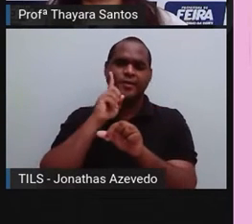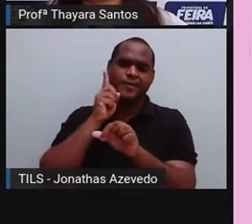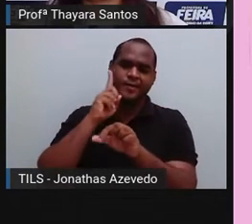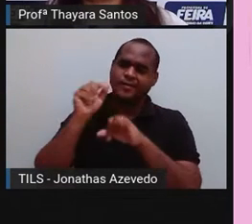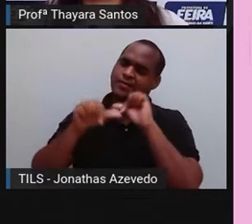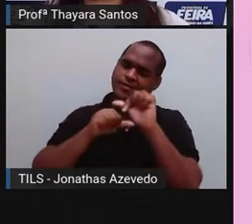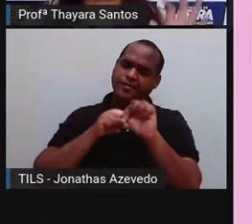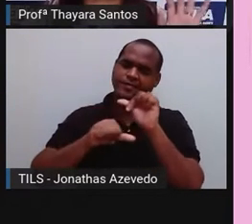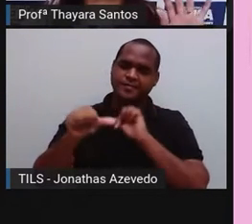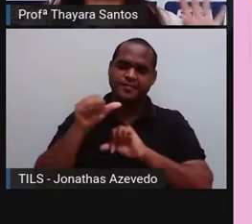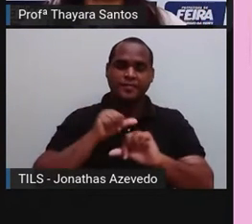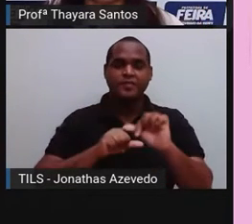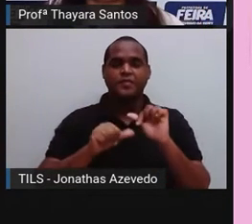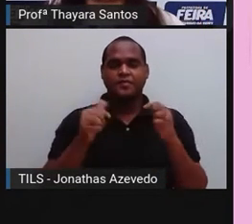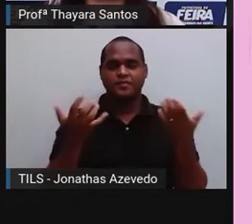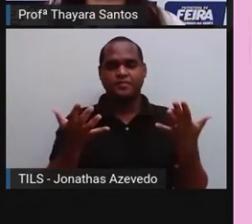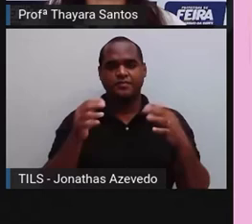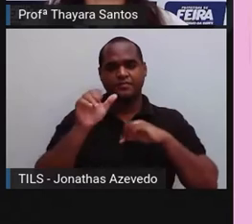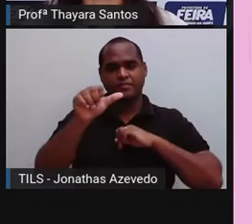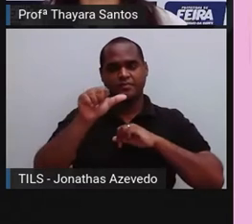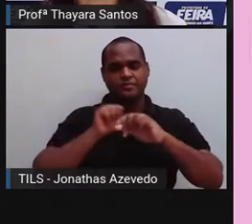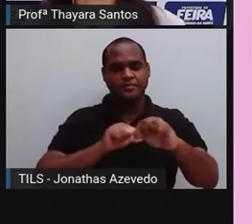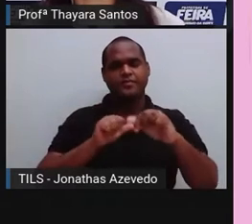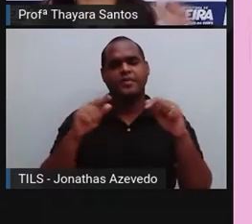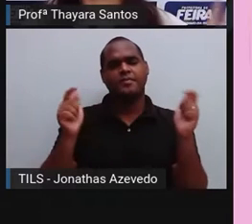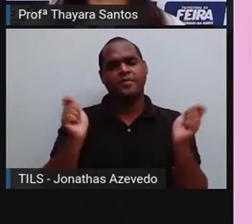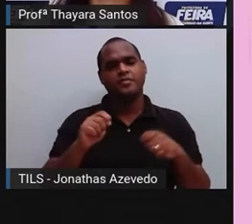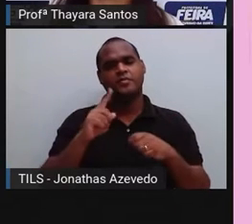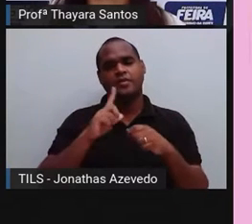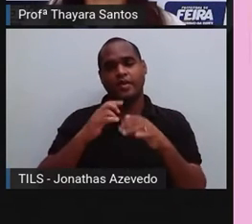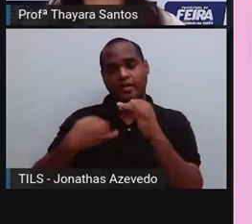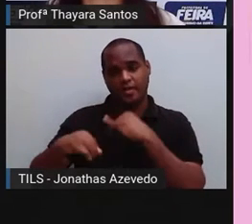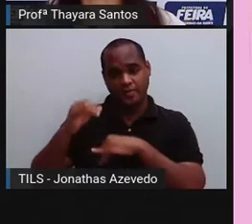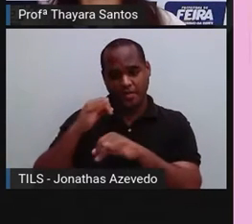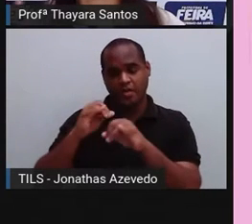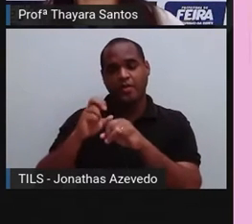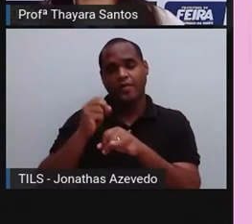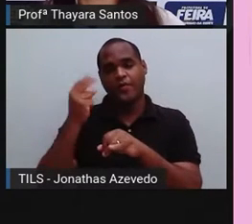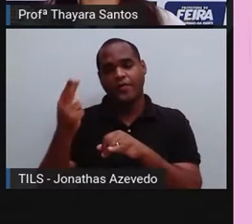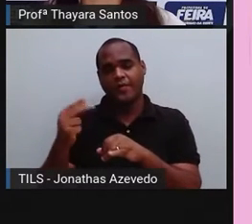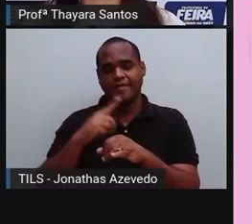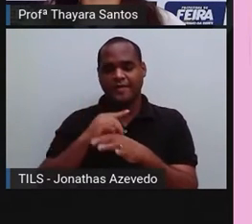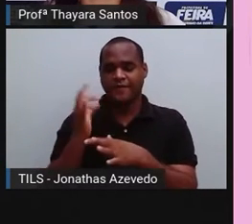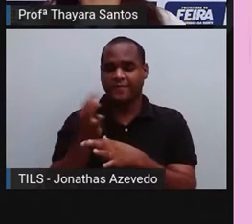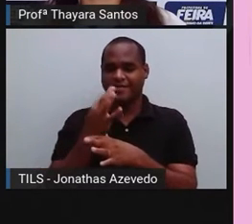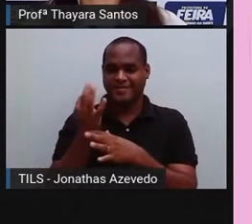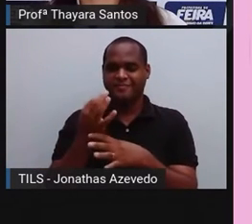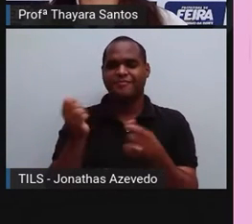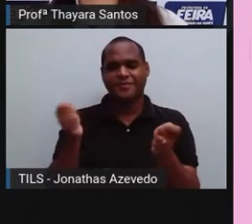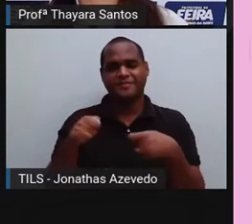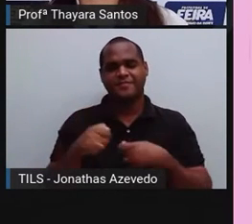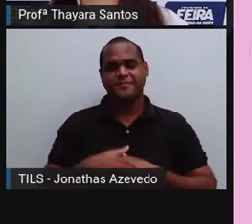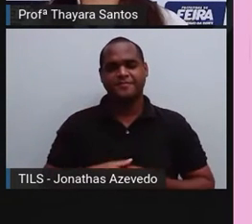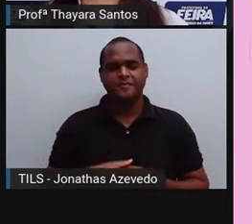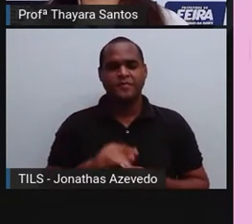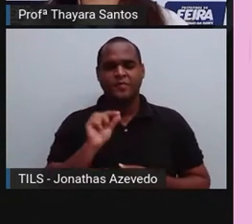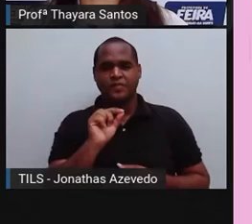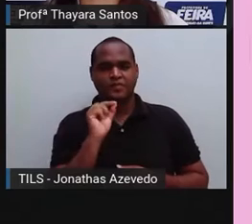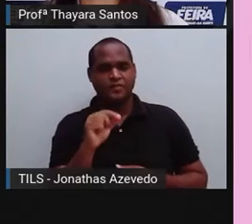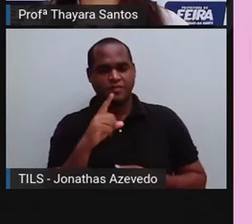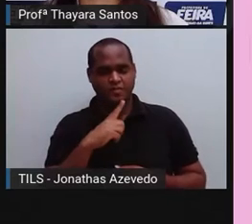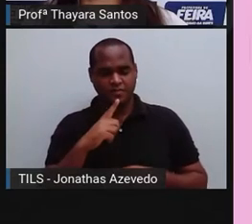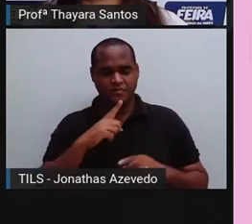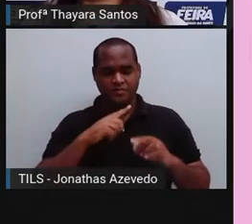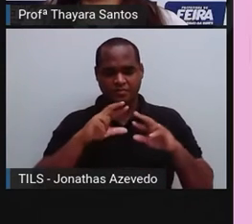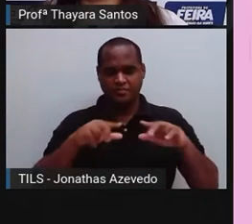tempo todo. E essas transformações, elas podem ser químicas ou elas podem ser físicas. Quando é que é uma